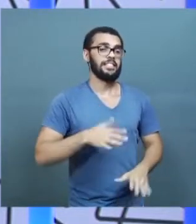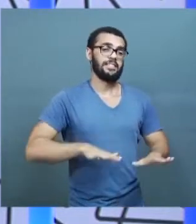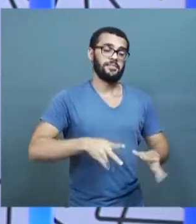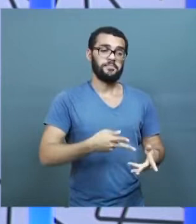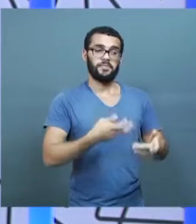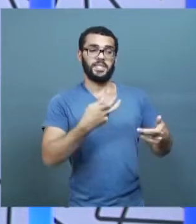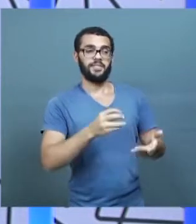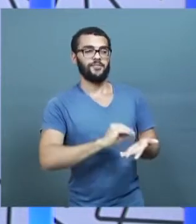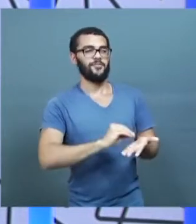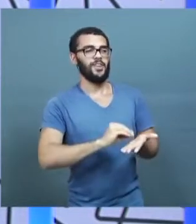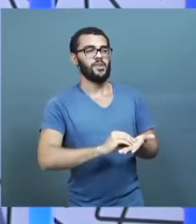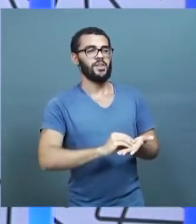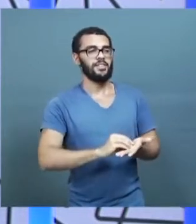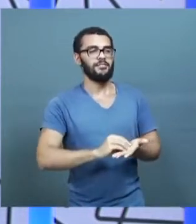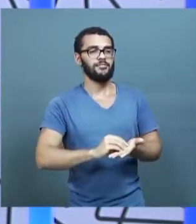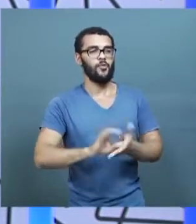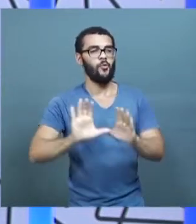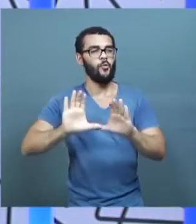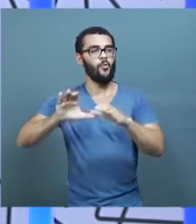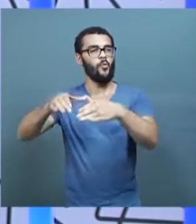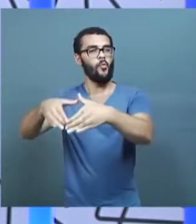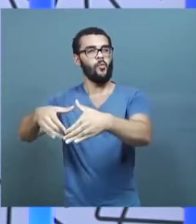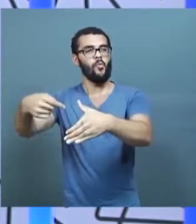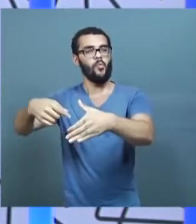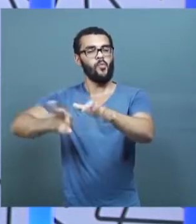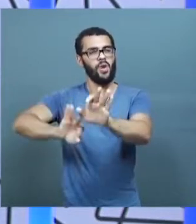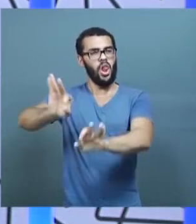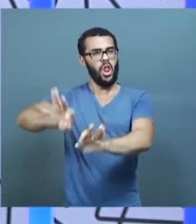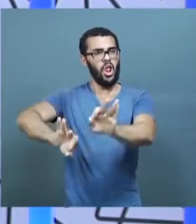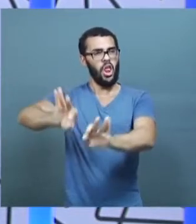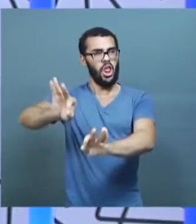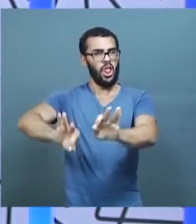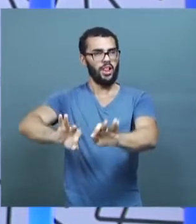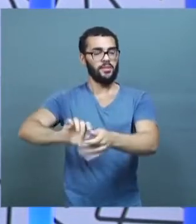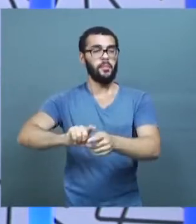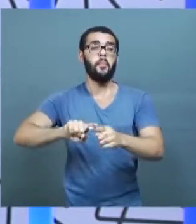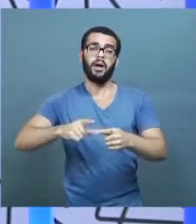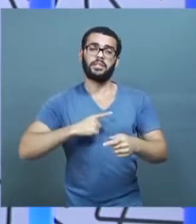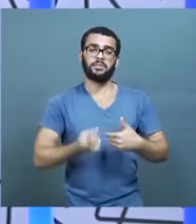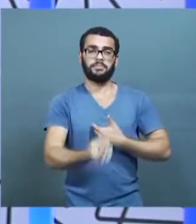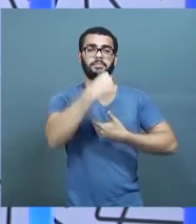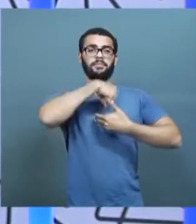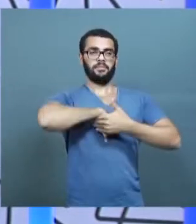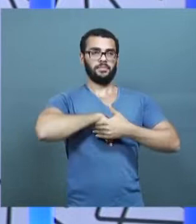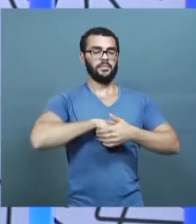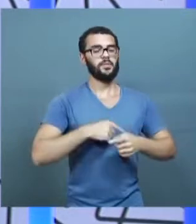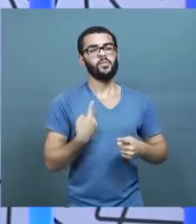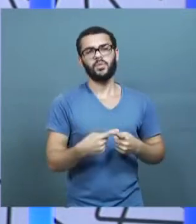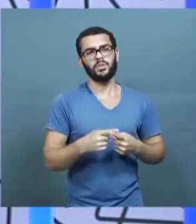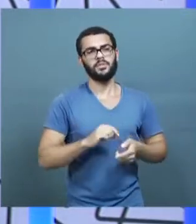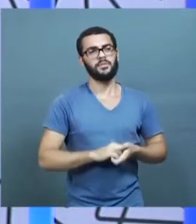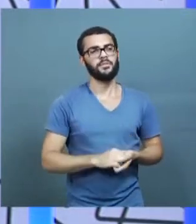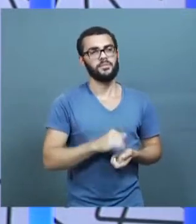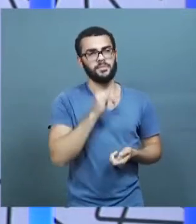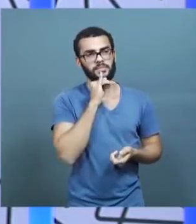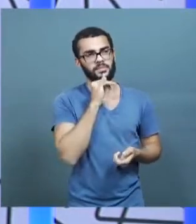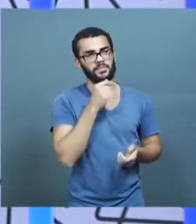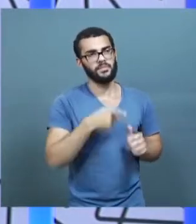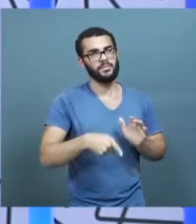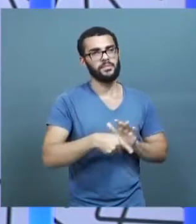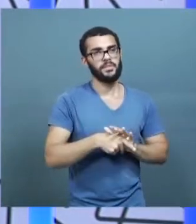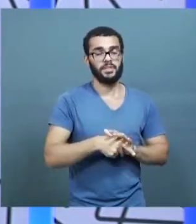essa solidariedade consiga atingir mais pessoas. Mas ele tem no coração isso, por várias coisas. Uma, por questões